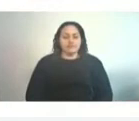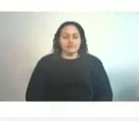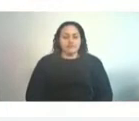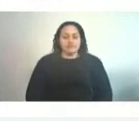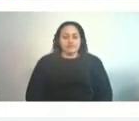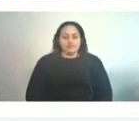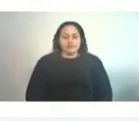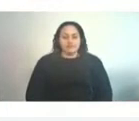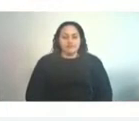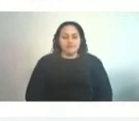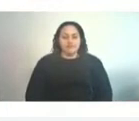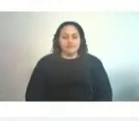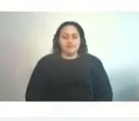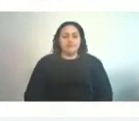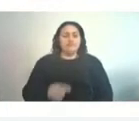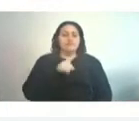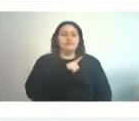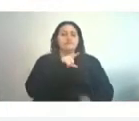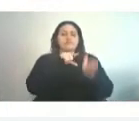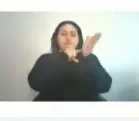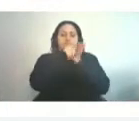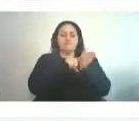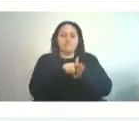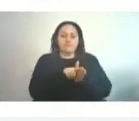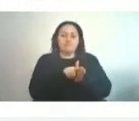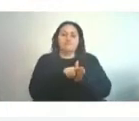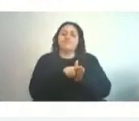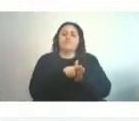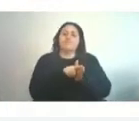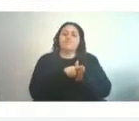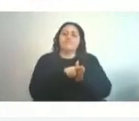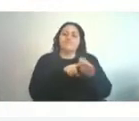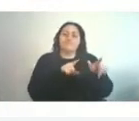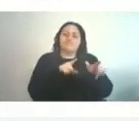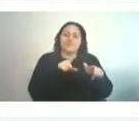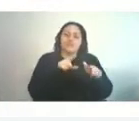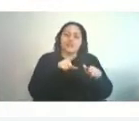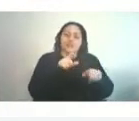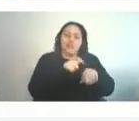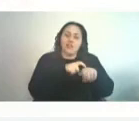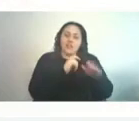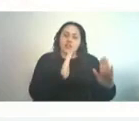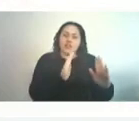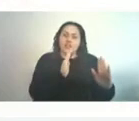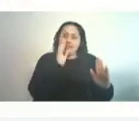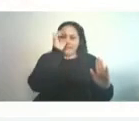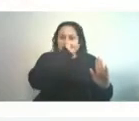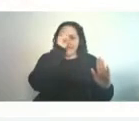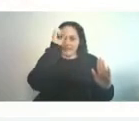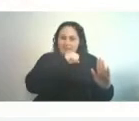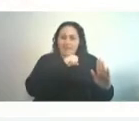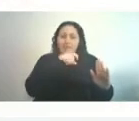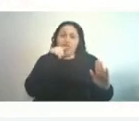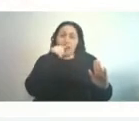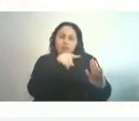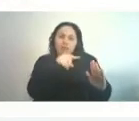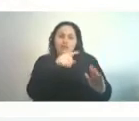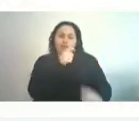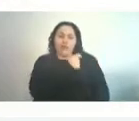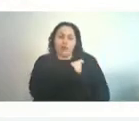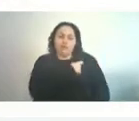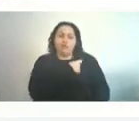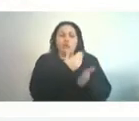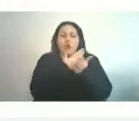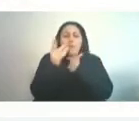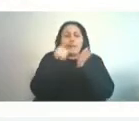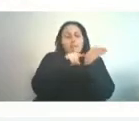pesquisas como instrumental de ensino, né, colocando o aluno como um leitor e interpretador da realidade, não são grandes